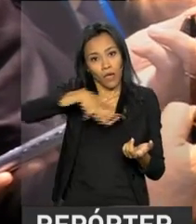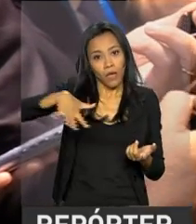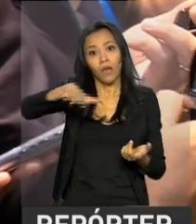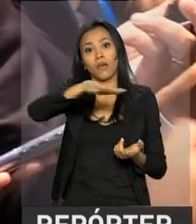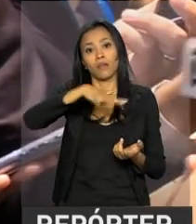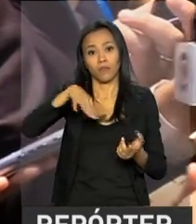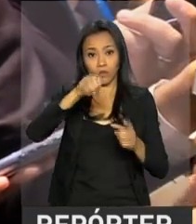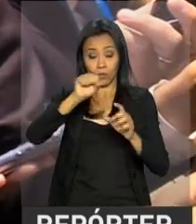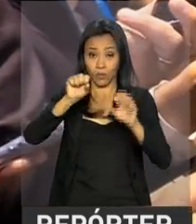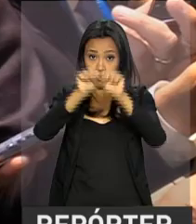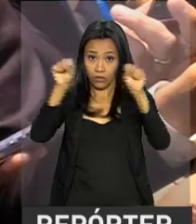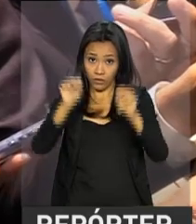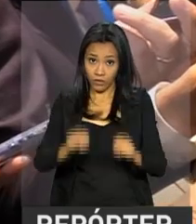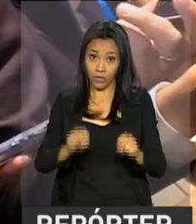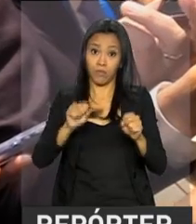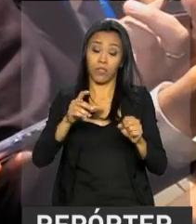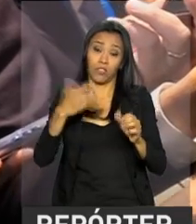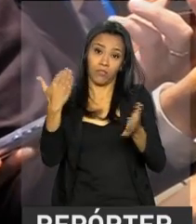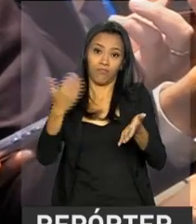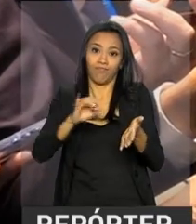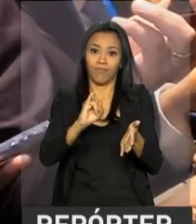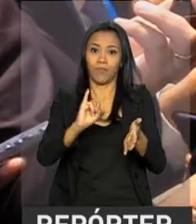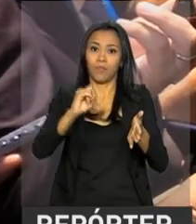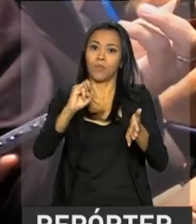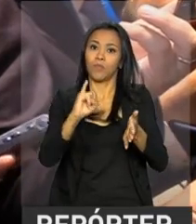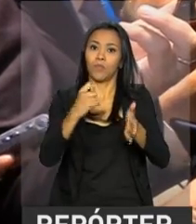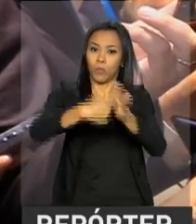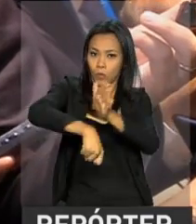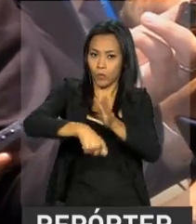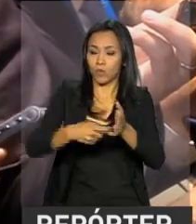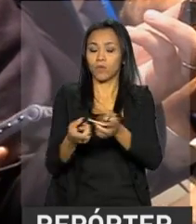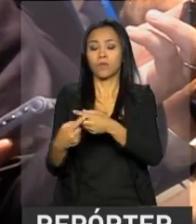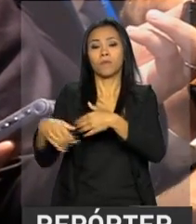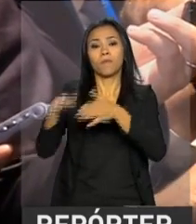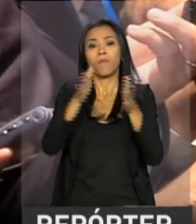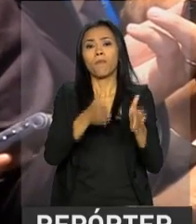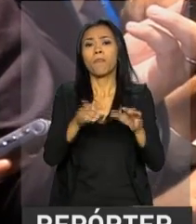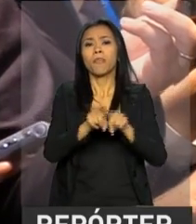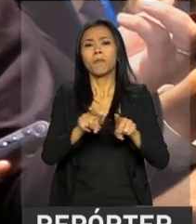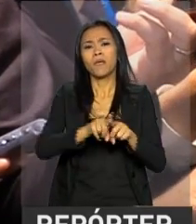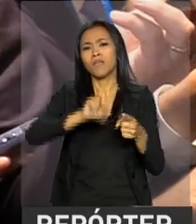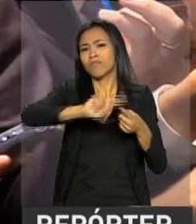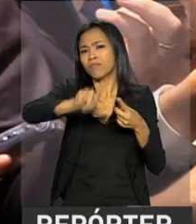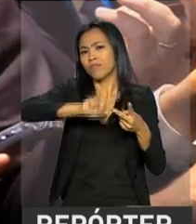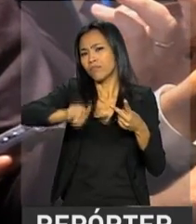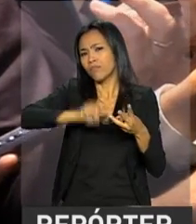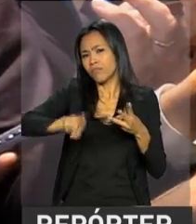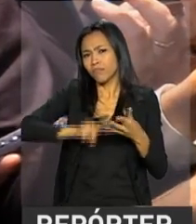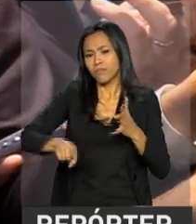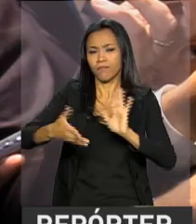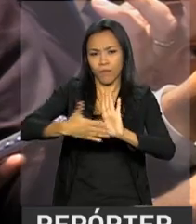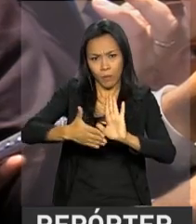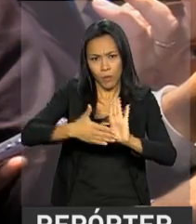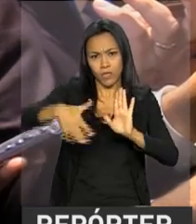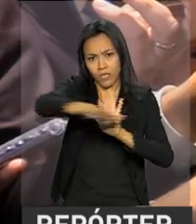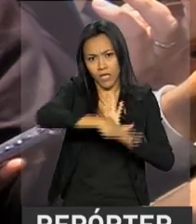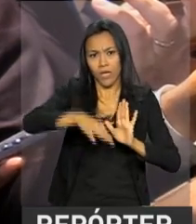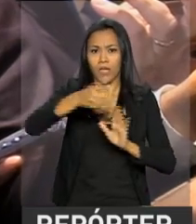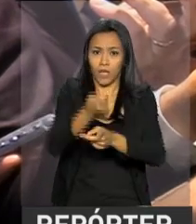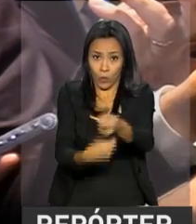isso é da maior importância como também a toda a série de reformas microeconômicas